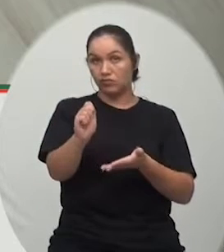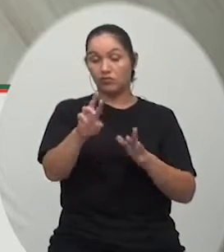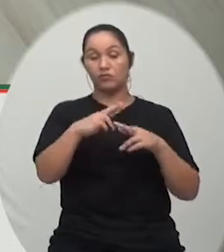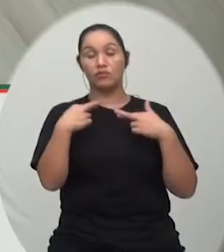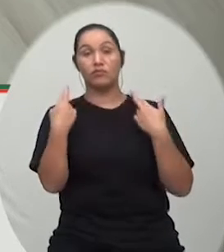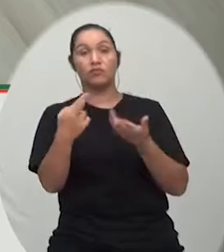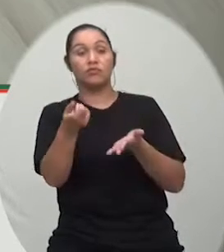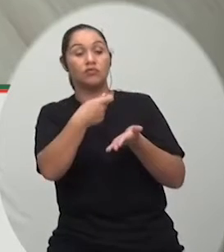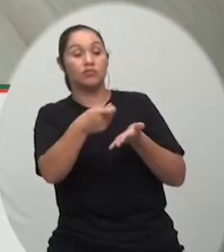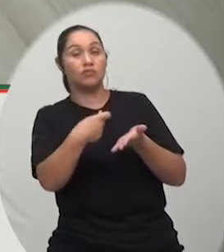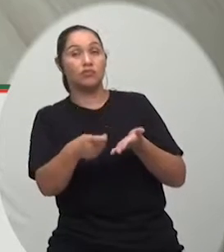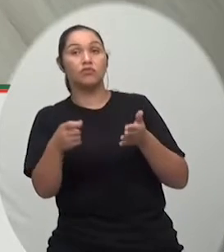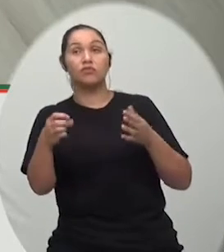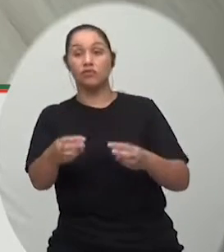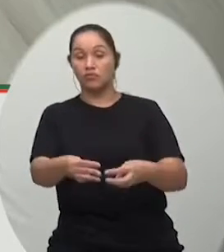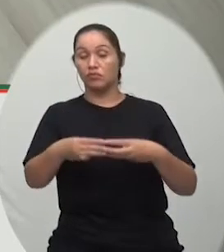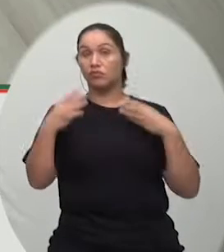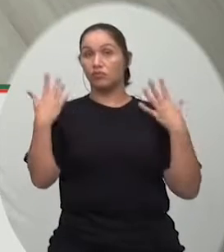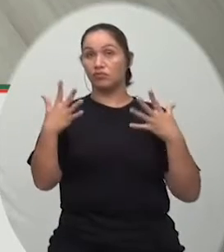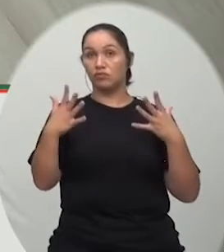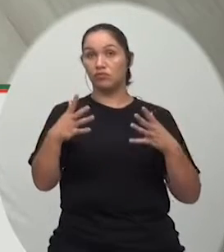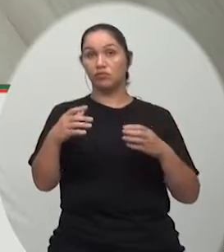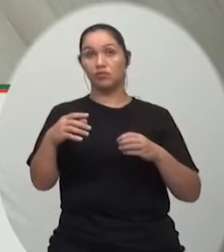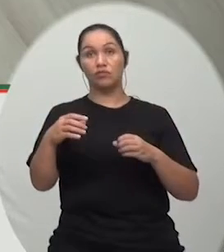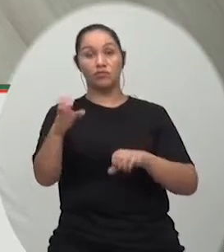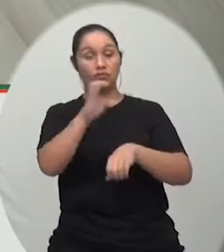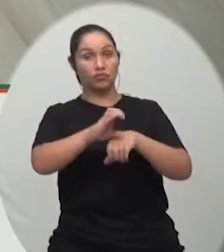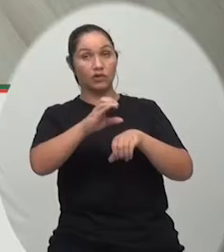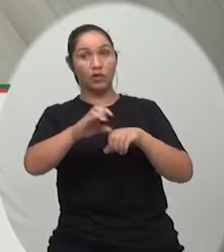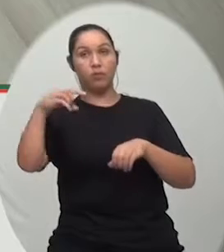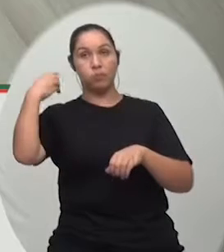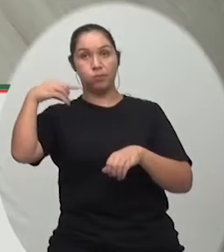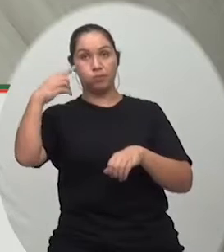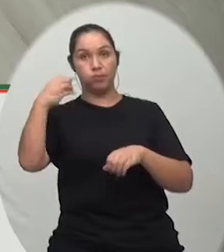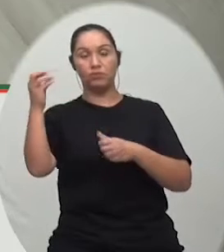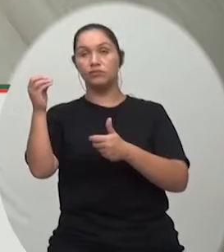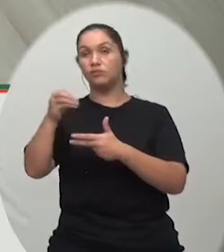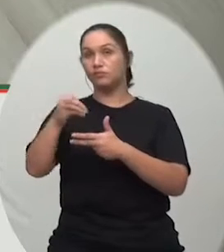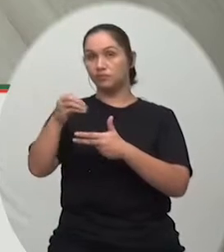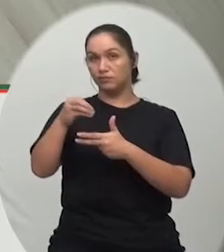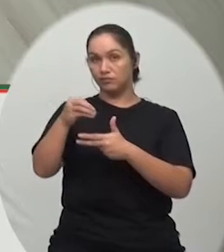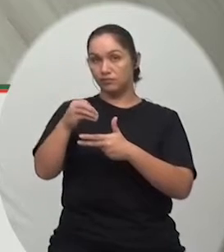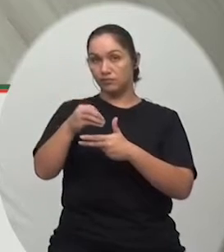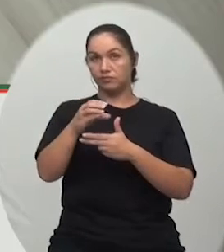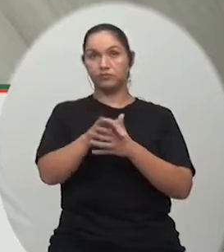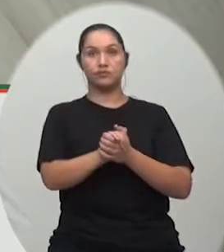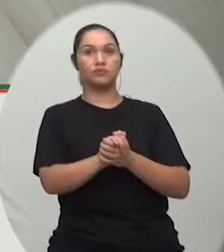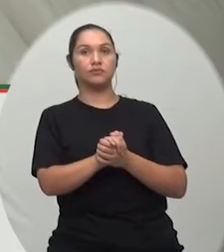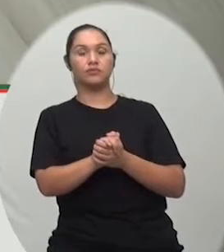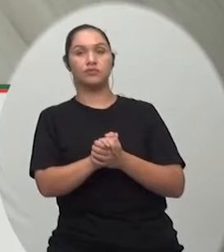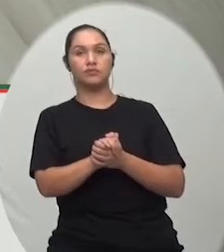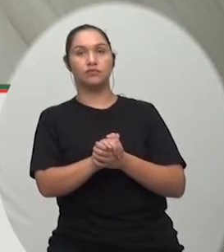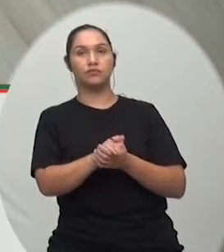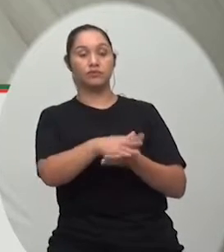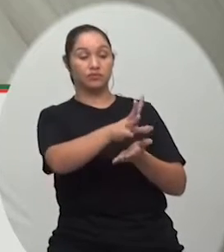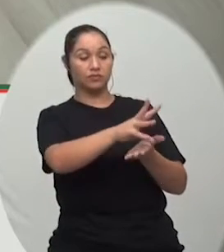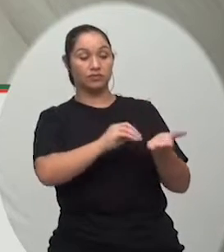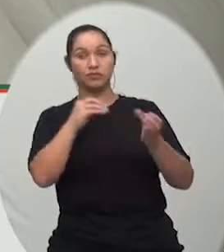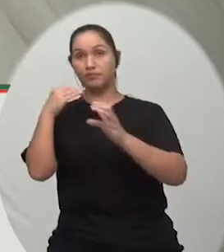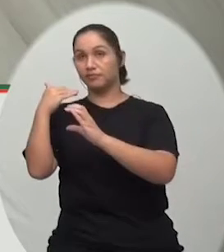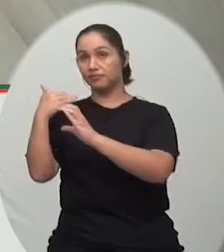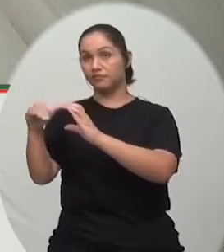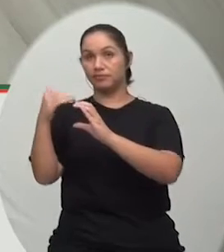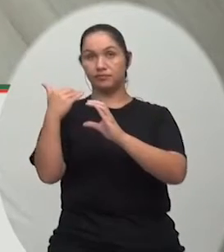legislativa moção de aplausos ao curso de Direito da Unesc, Universidade do Extremo Sul Catarinense, enviando-lhe cópia